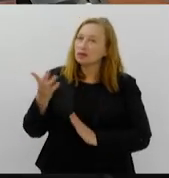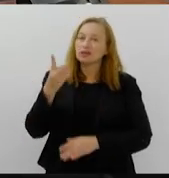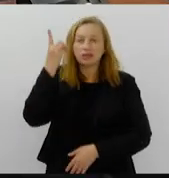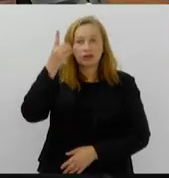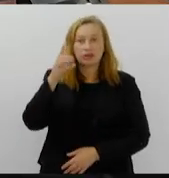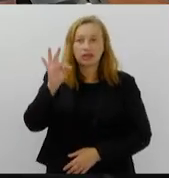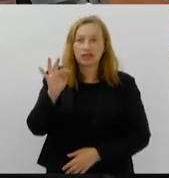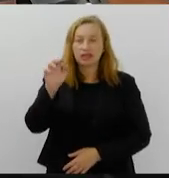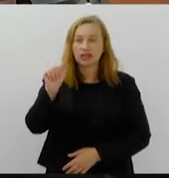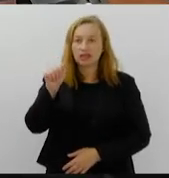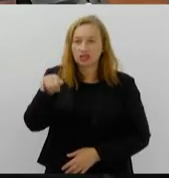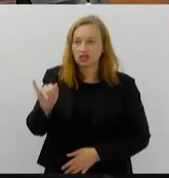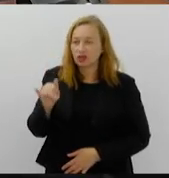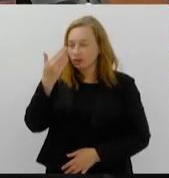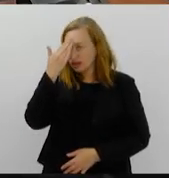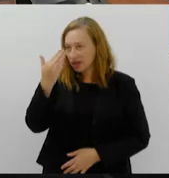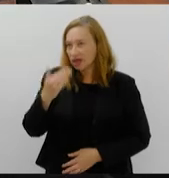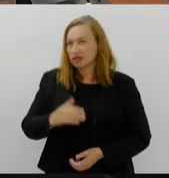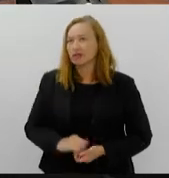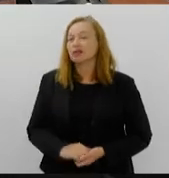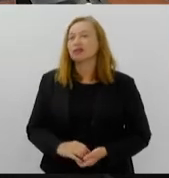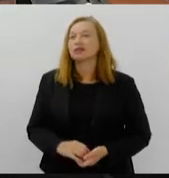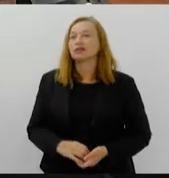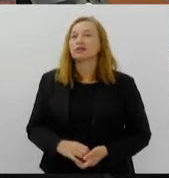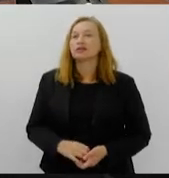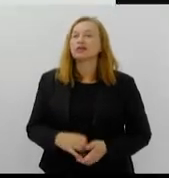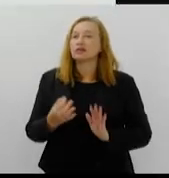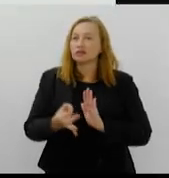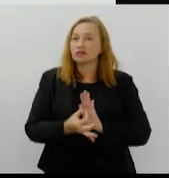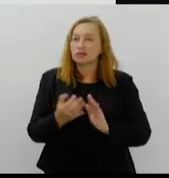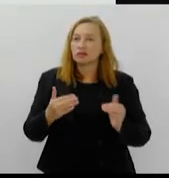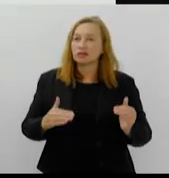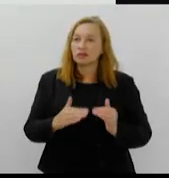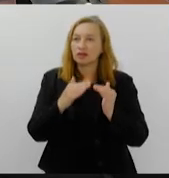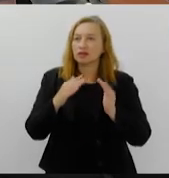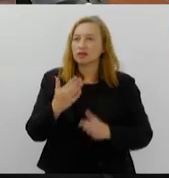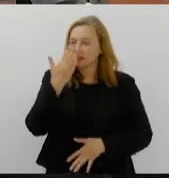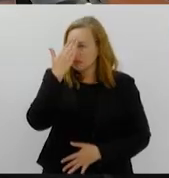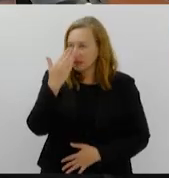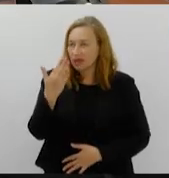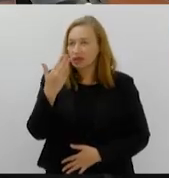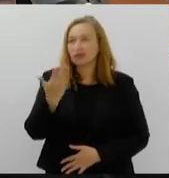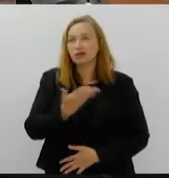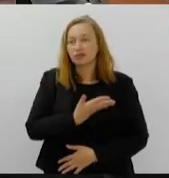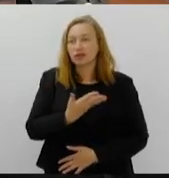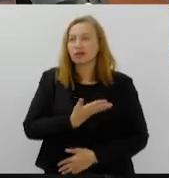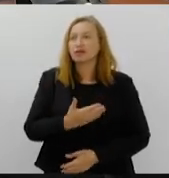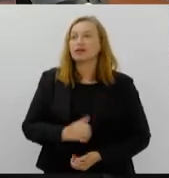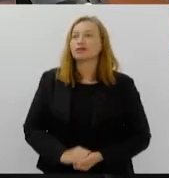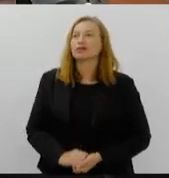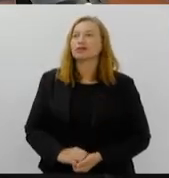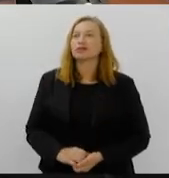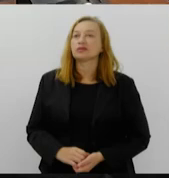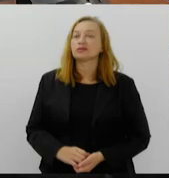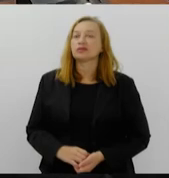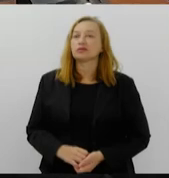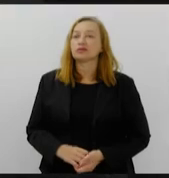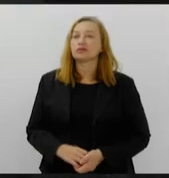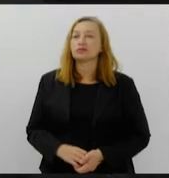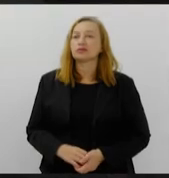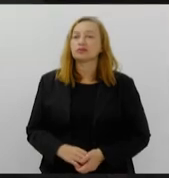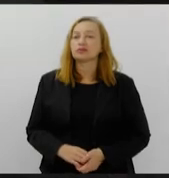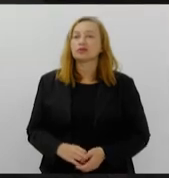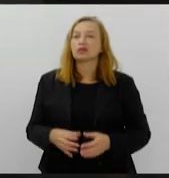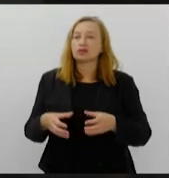Tandi, obrigado. Parecer favorável. Muito obrigado, querido amigo.